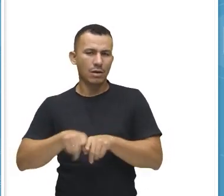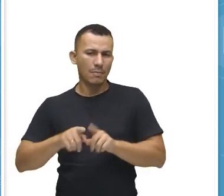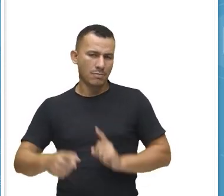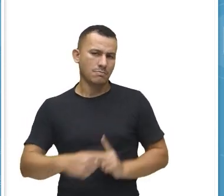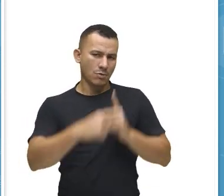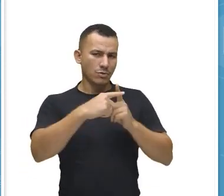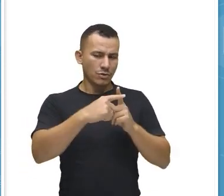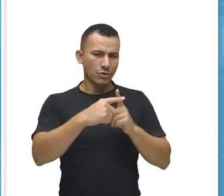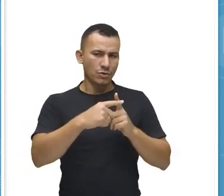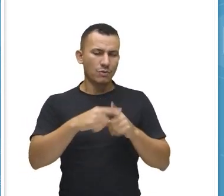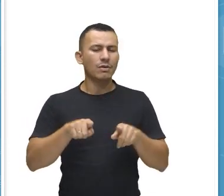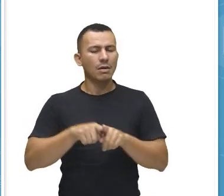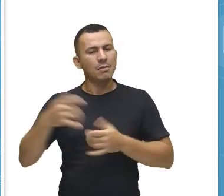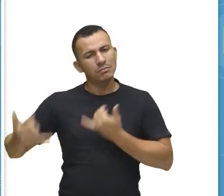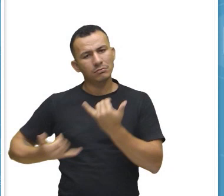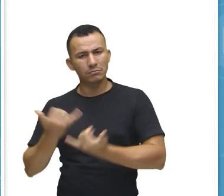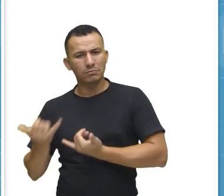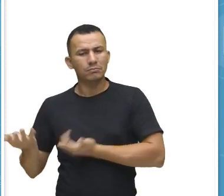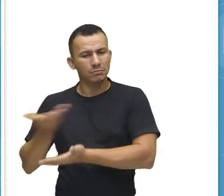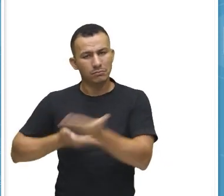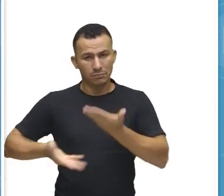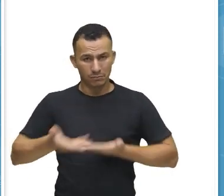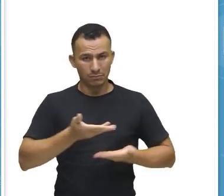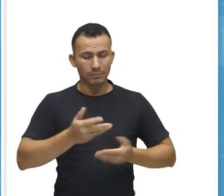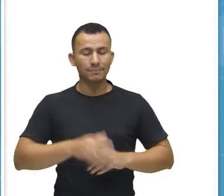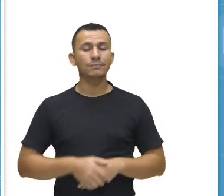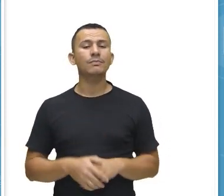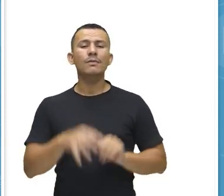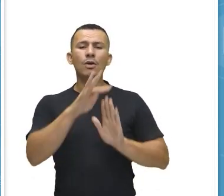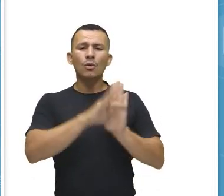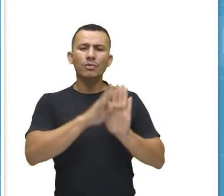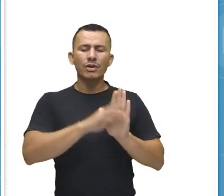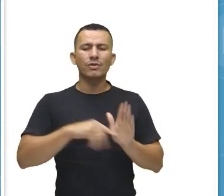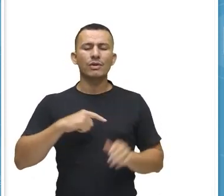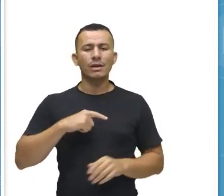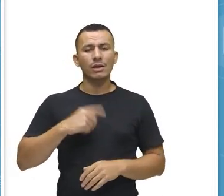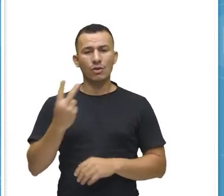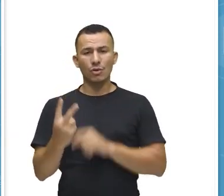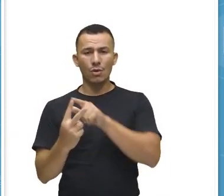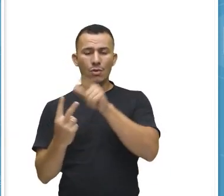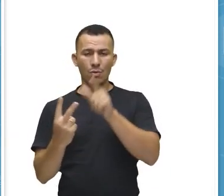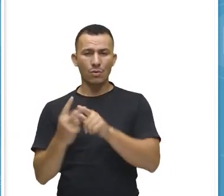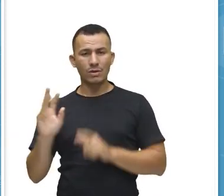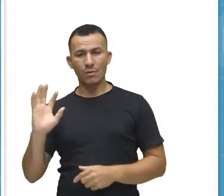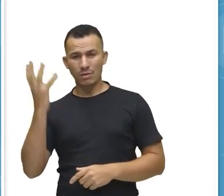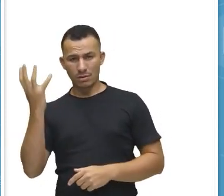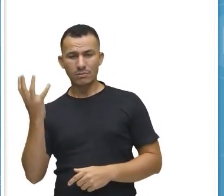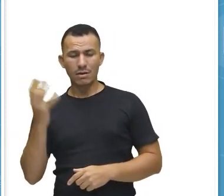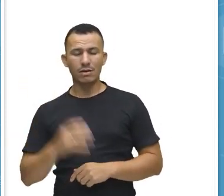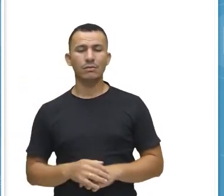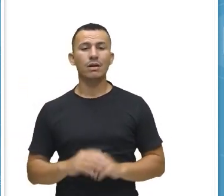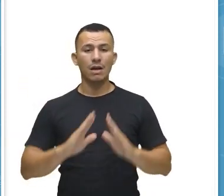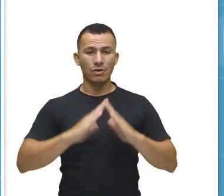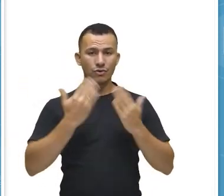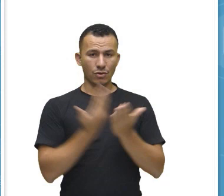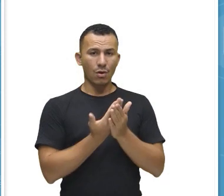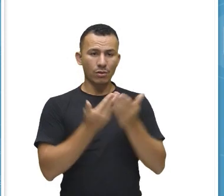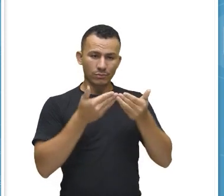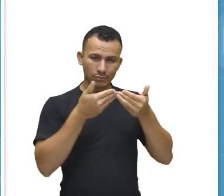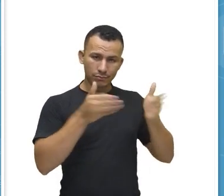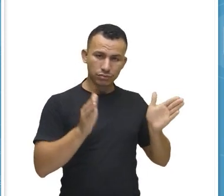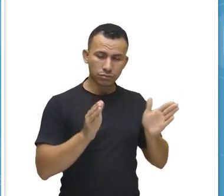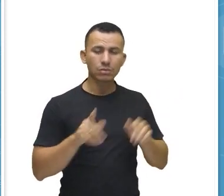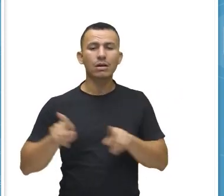de atividades interessantes. Então, de acordo com o texto, são duas situações positivas. Abre-se a escola, a comunidade